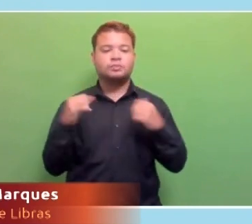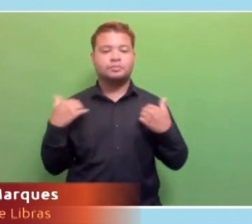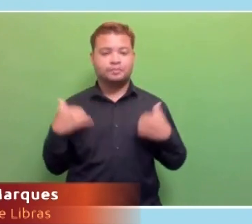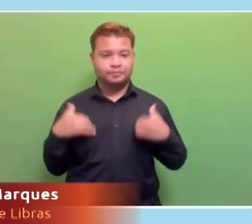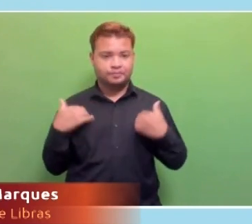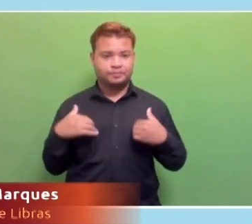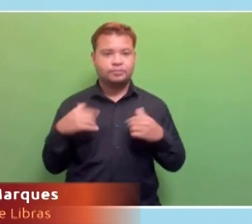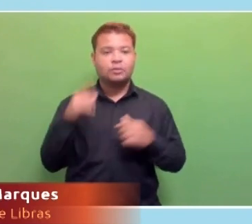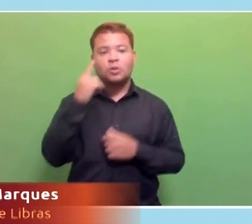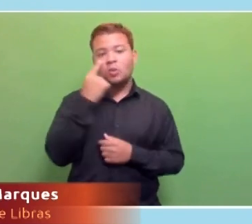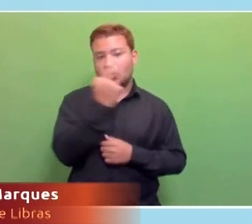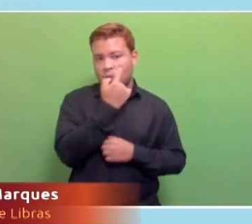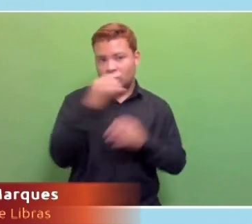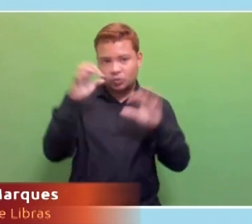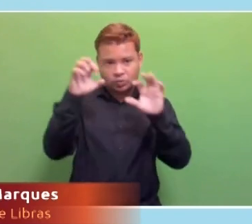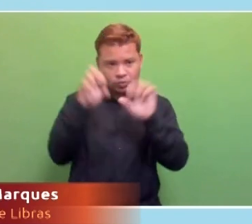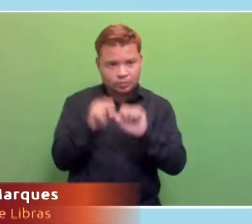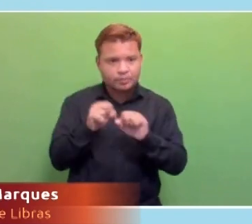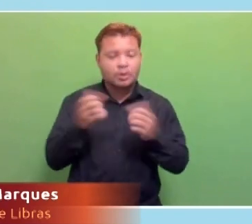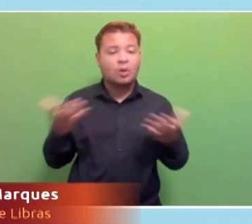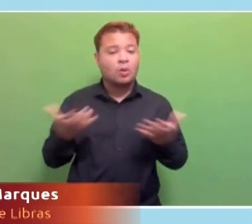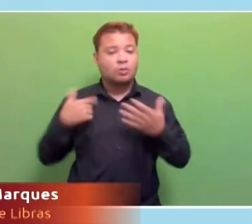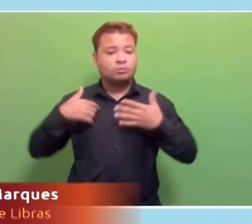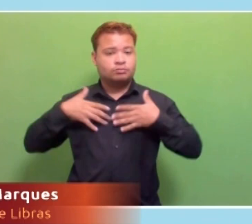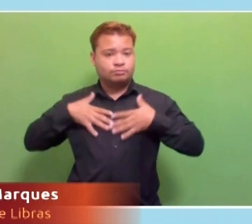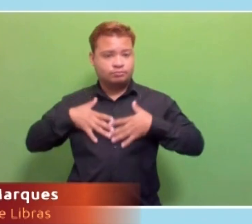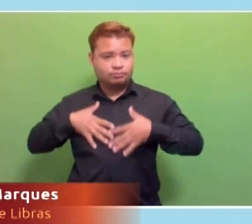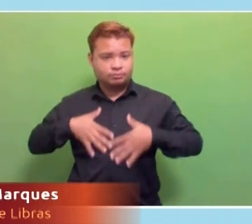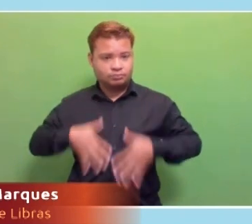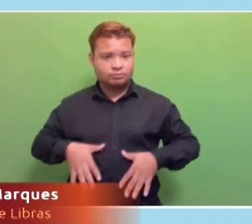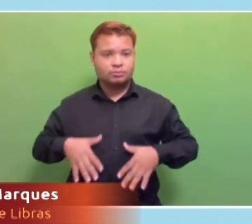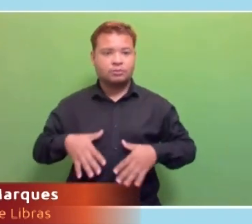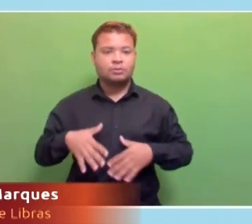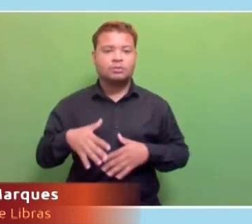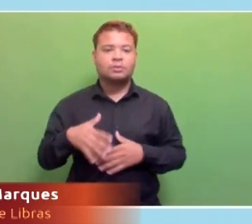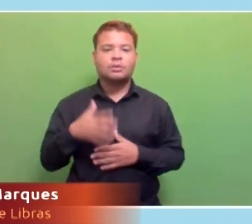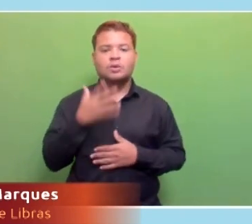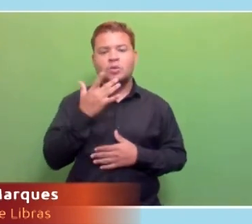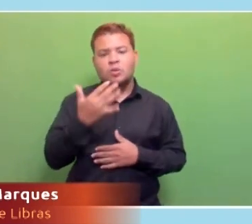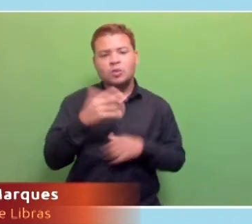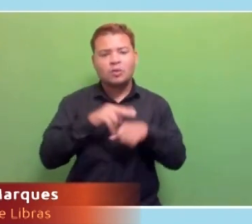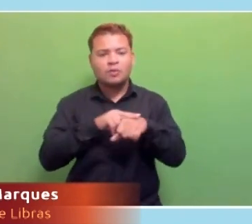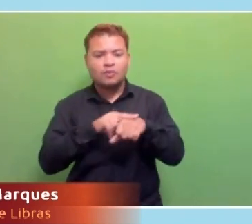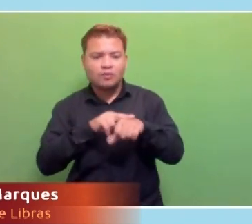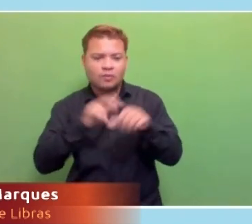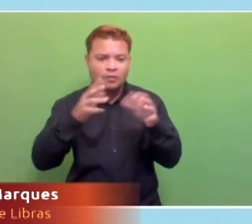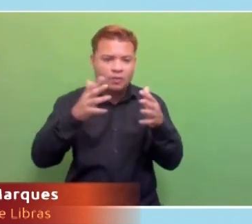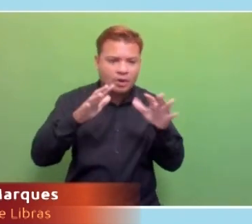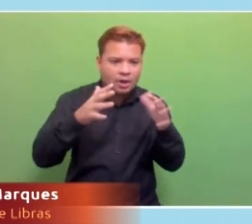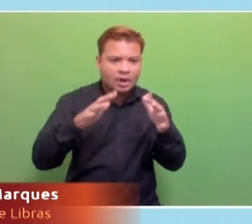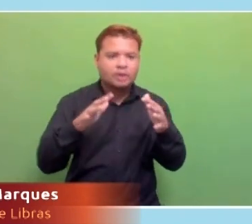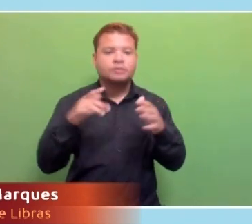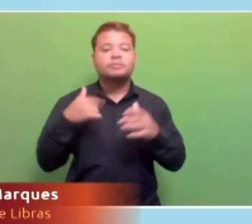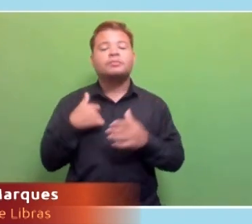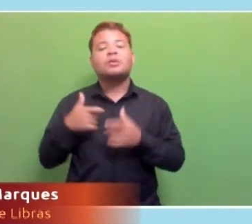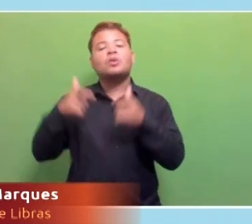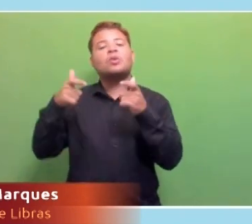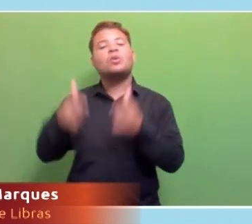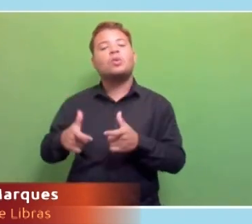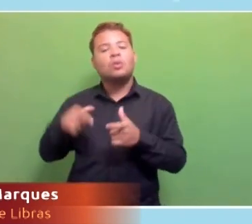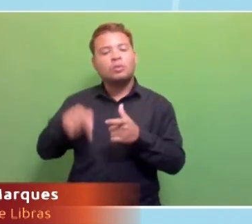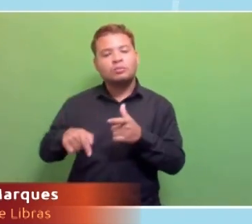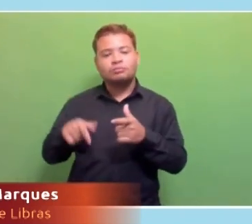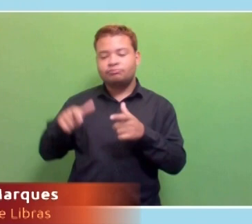olhos também escuros. Hoje visto uma roupa esverdeada e estou aqui num cenário que